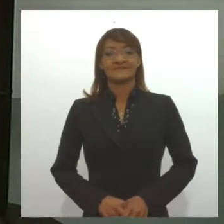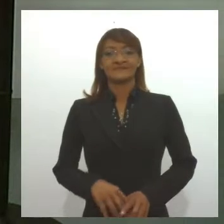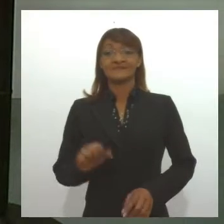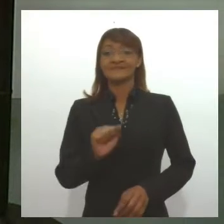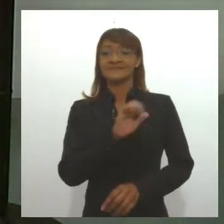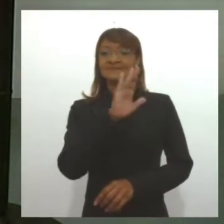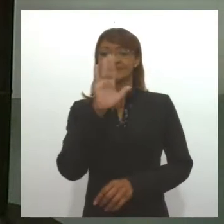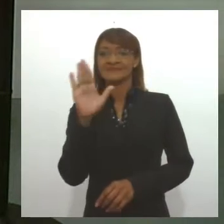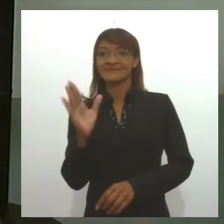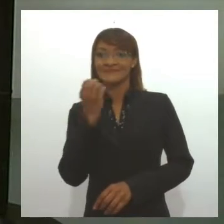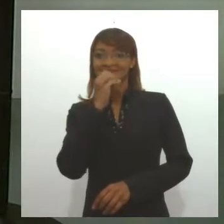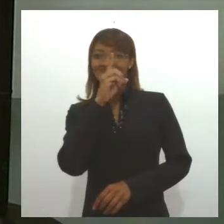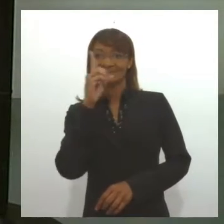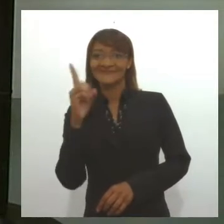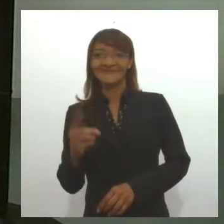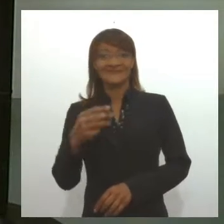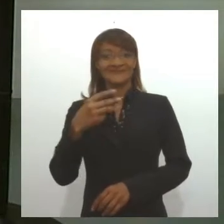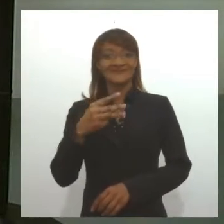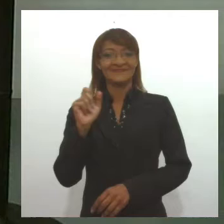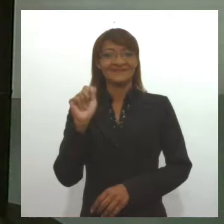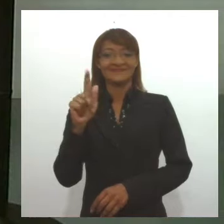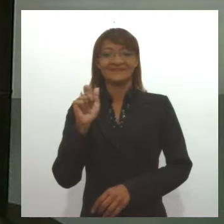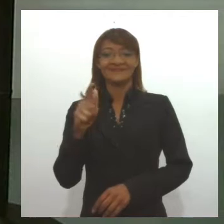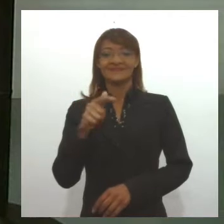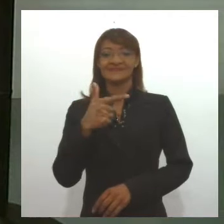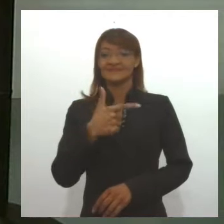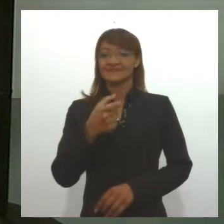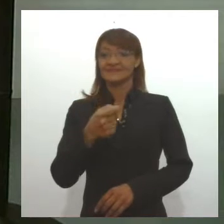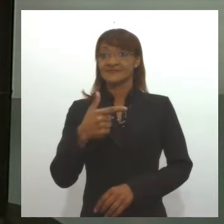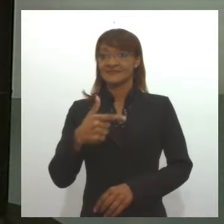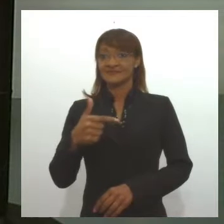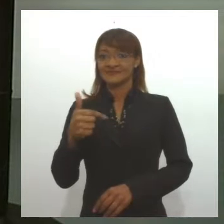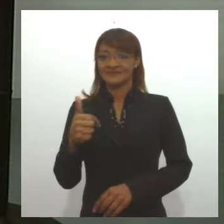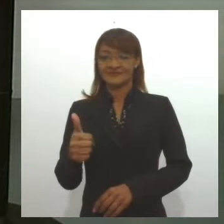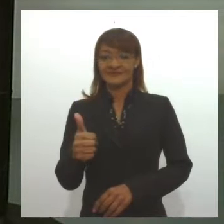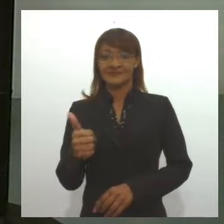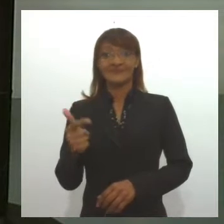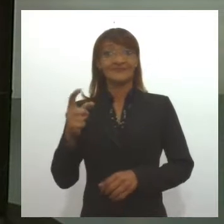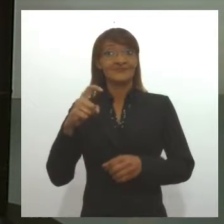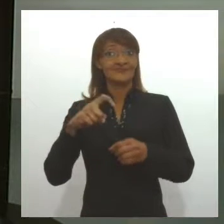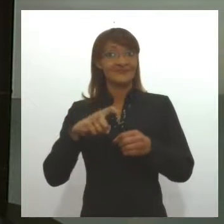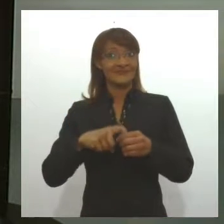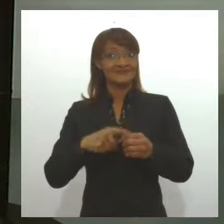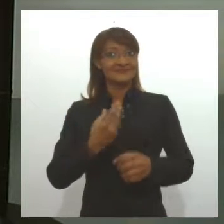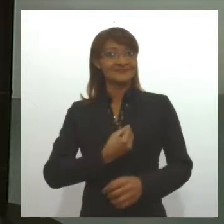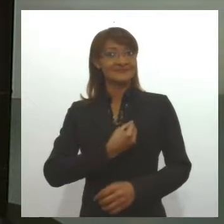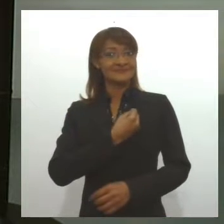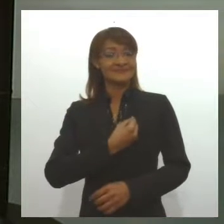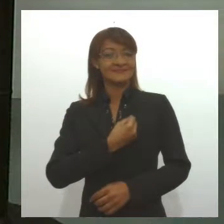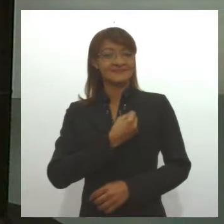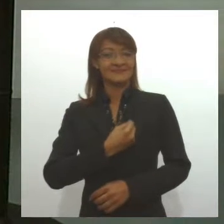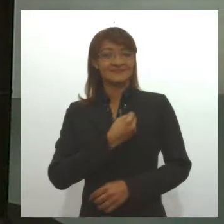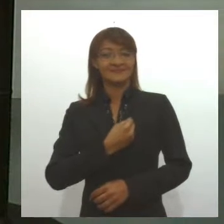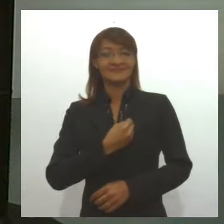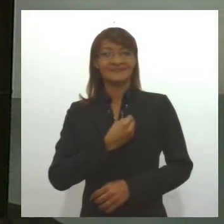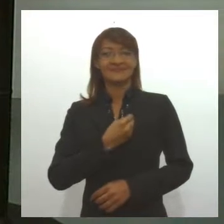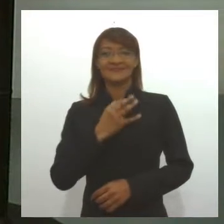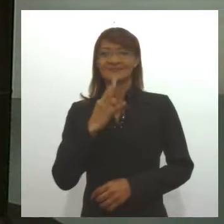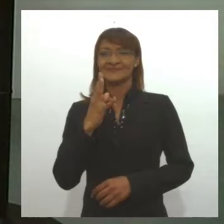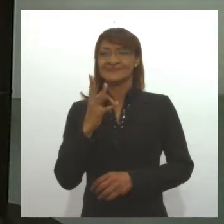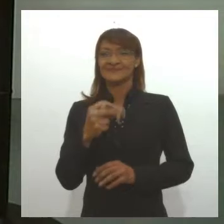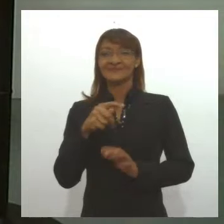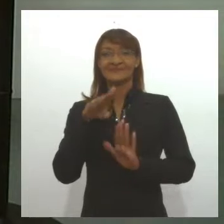Olá, bom dia! 3 de agosto de 2021. Estamos de volta ao vivo com os programas inéditos